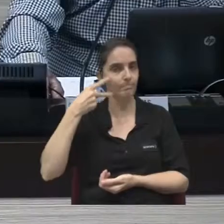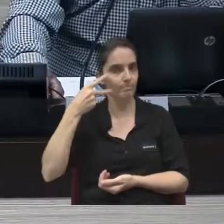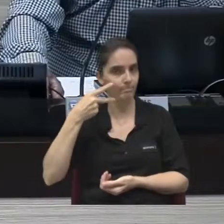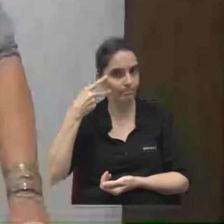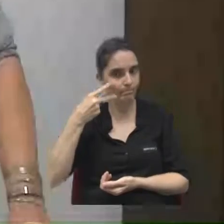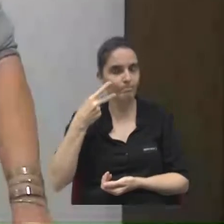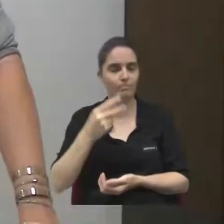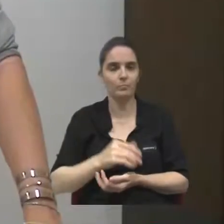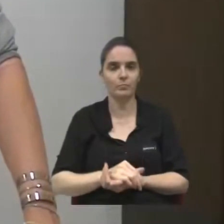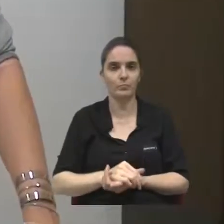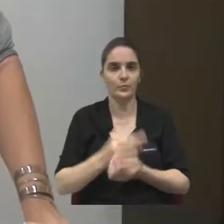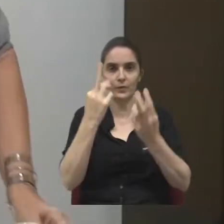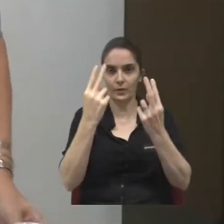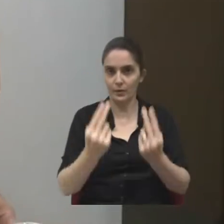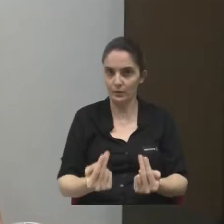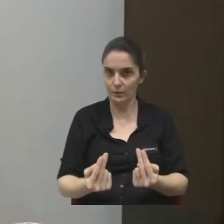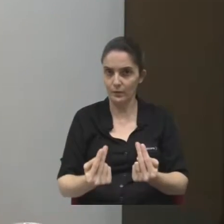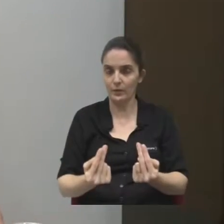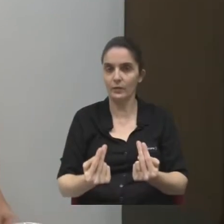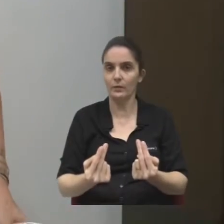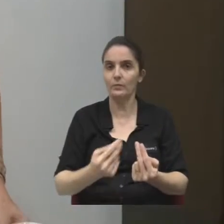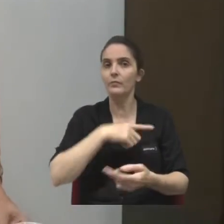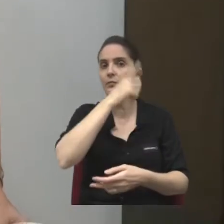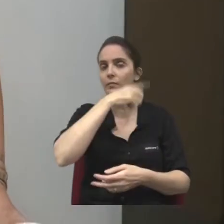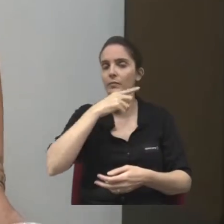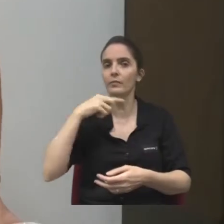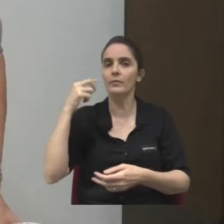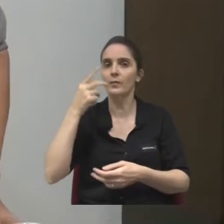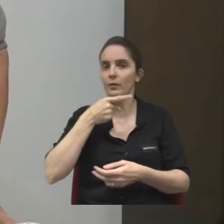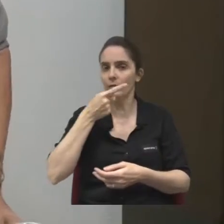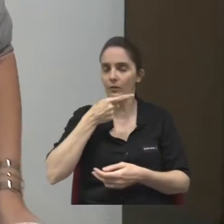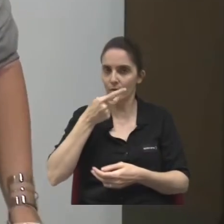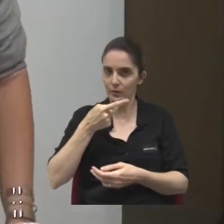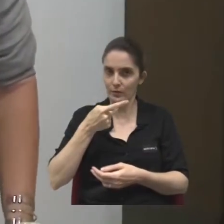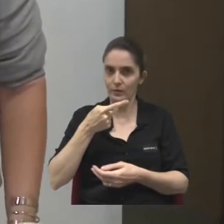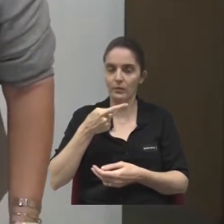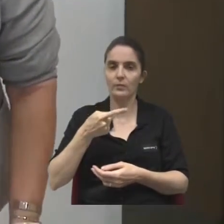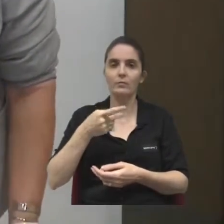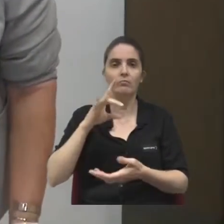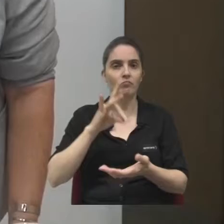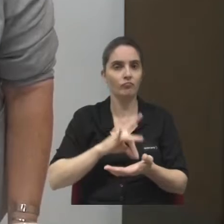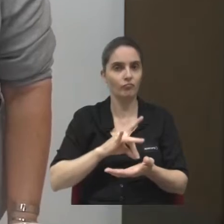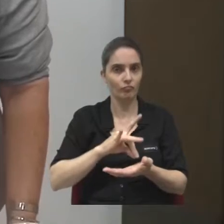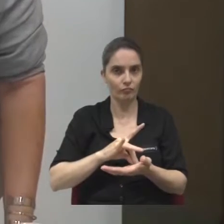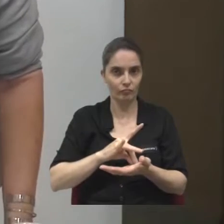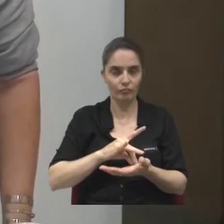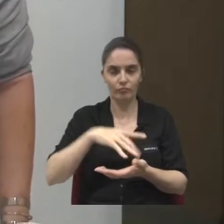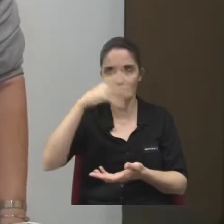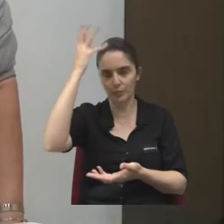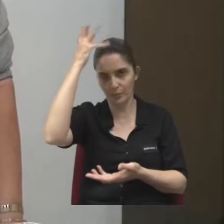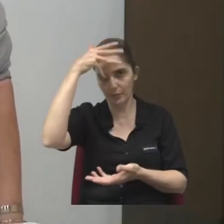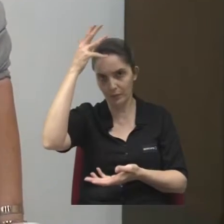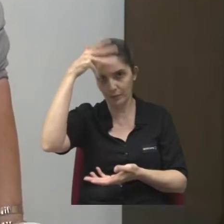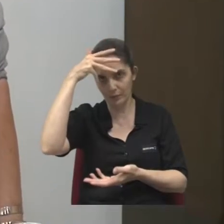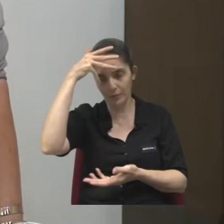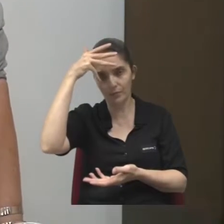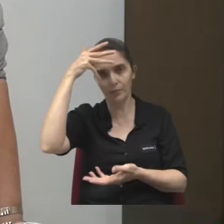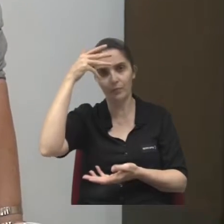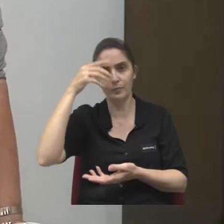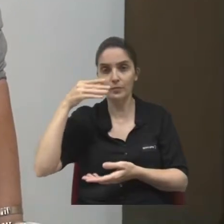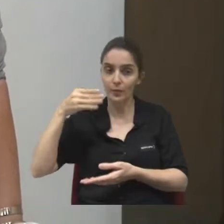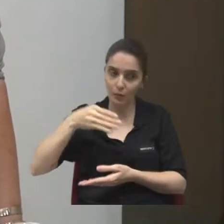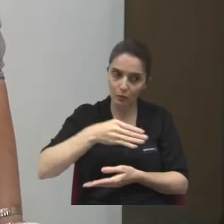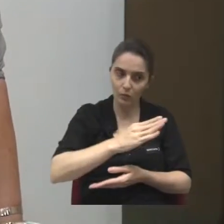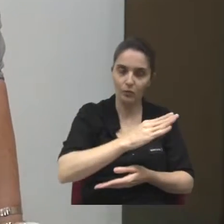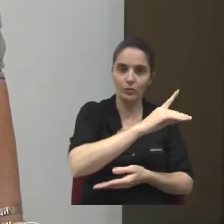diz a vereadora Mayra, realmente estivemos no zoológico fazendo